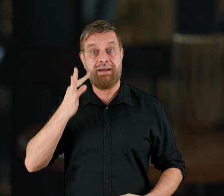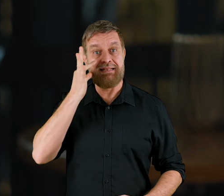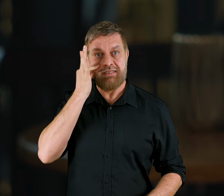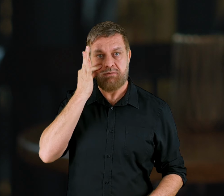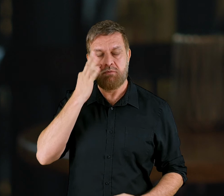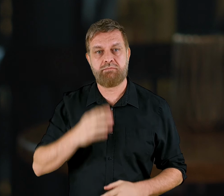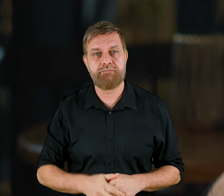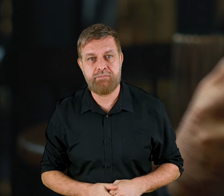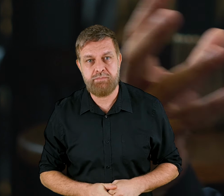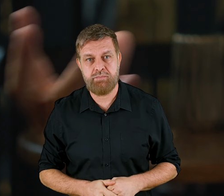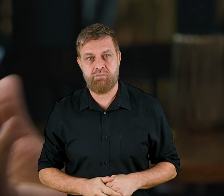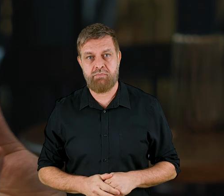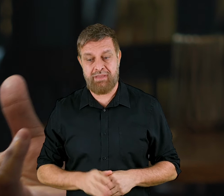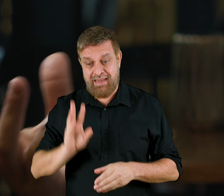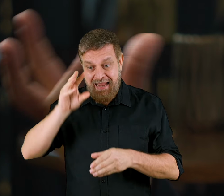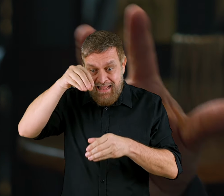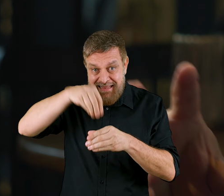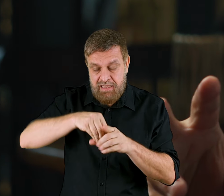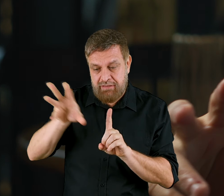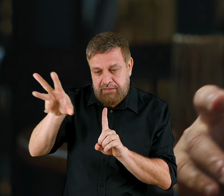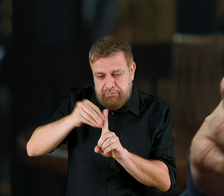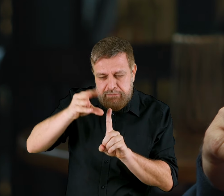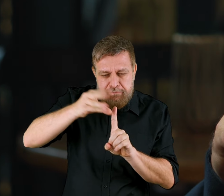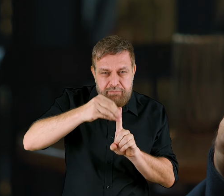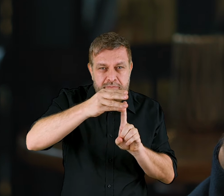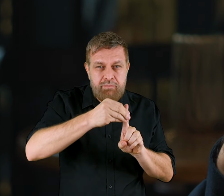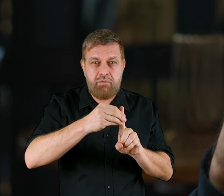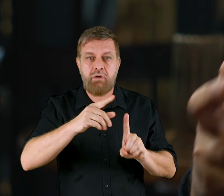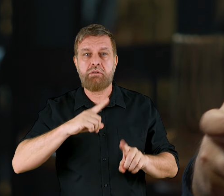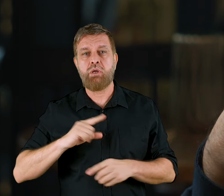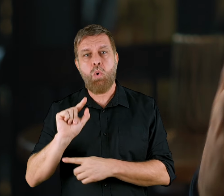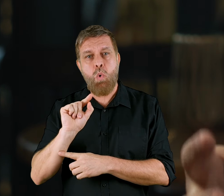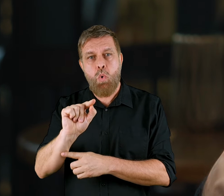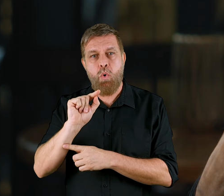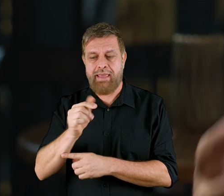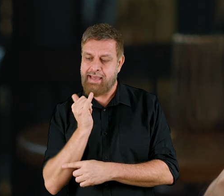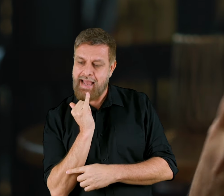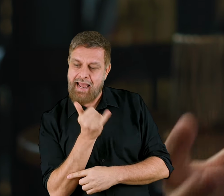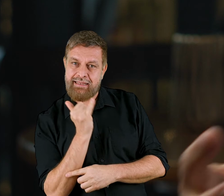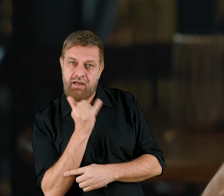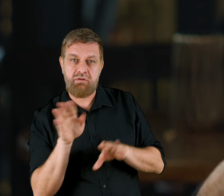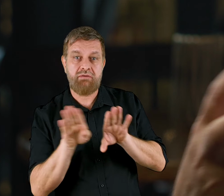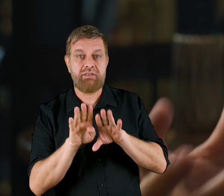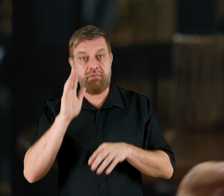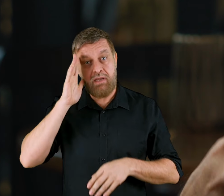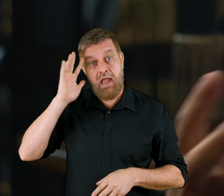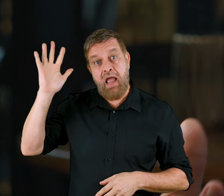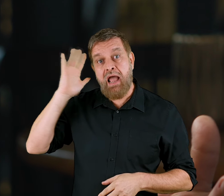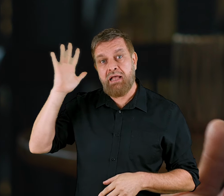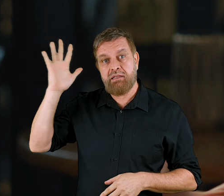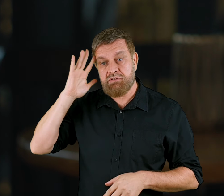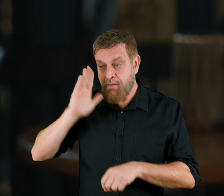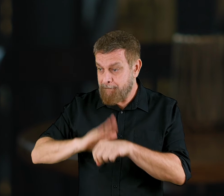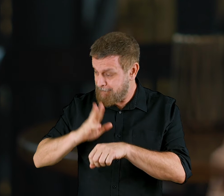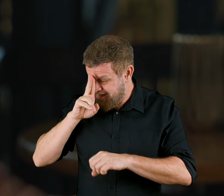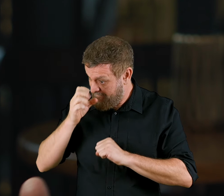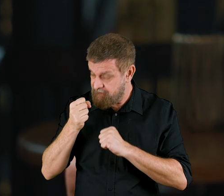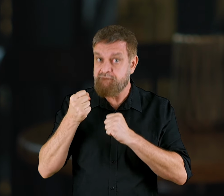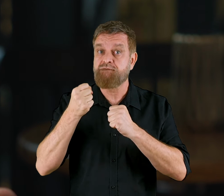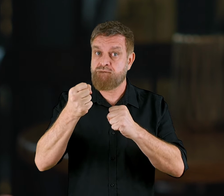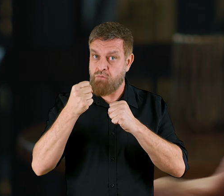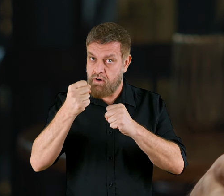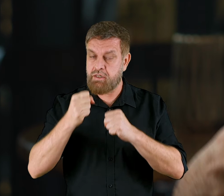E dentro desse grande guarda-chuva nós temos a narrativa e a teoria, que é uma das teorias mais fortes e